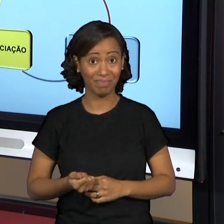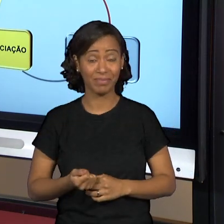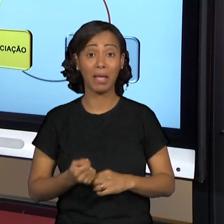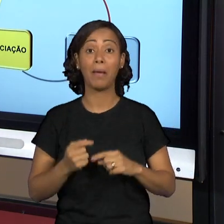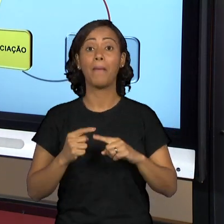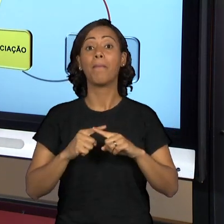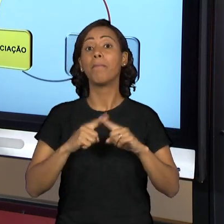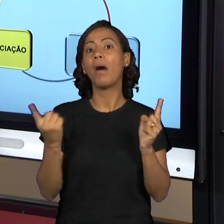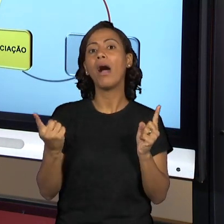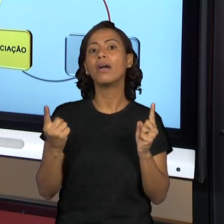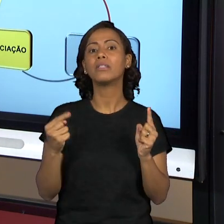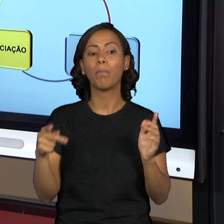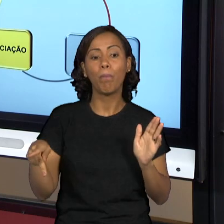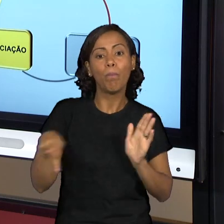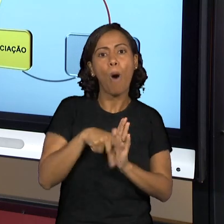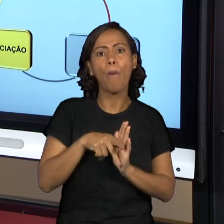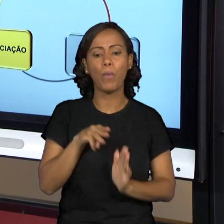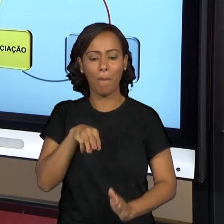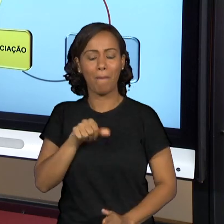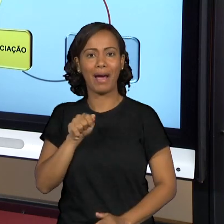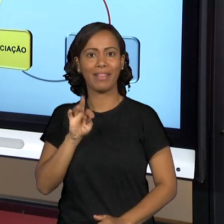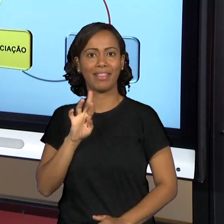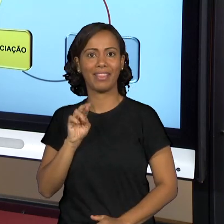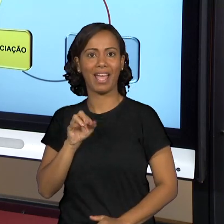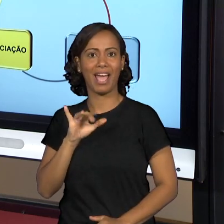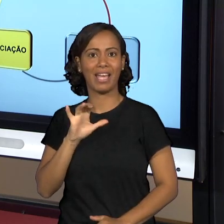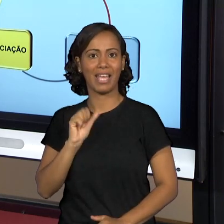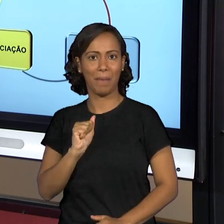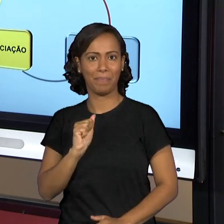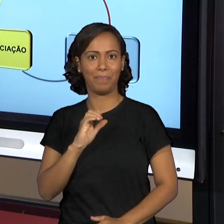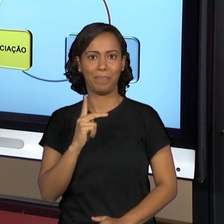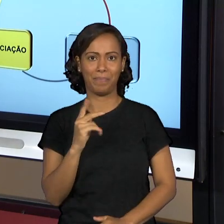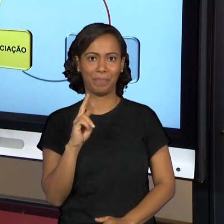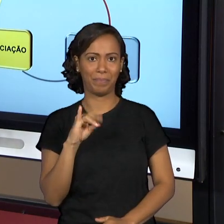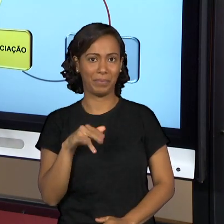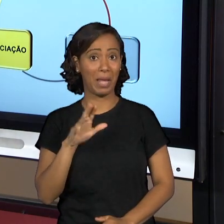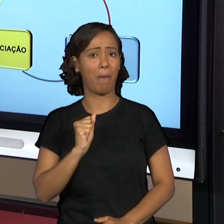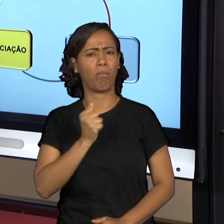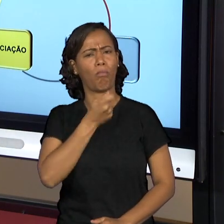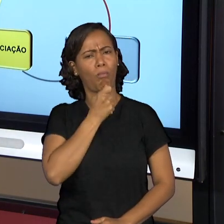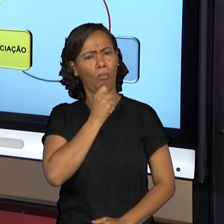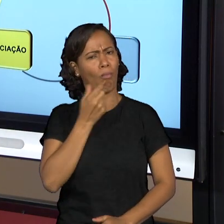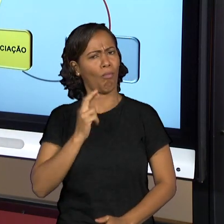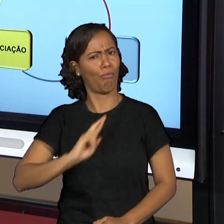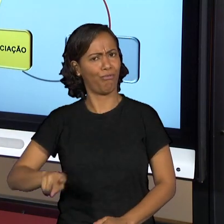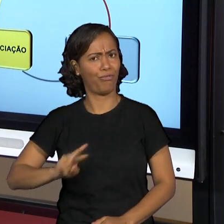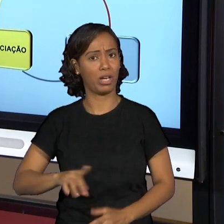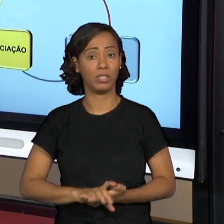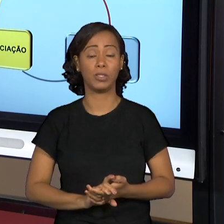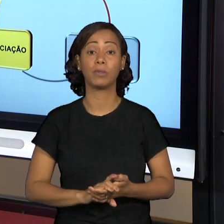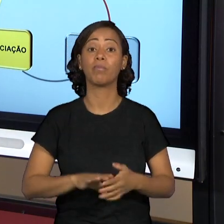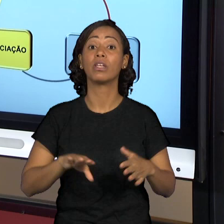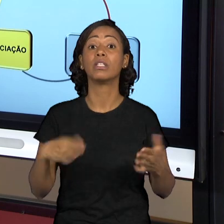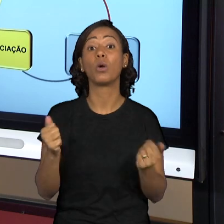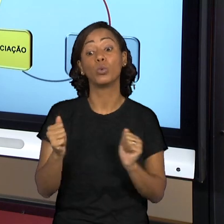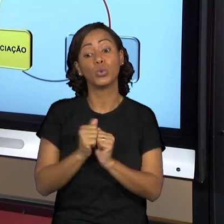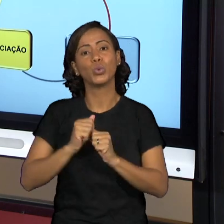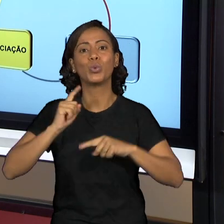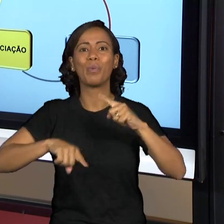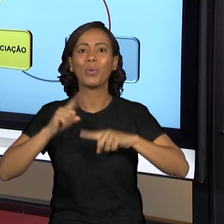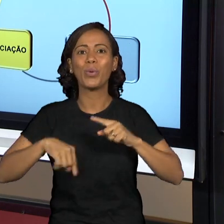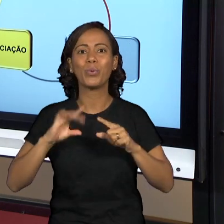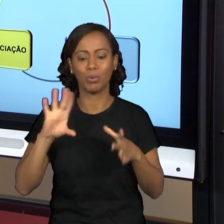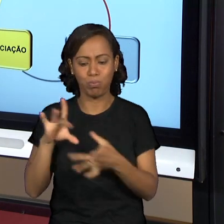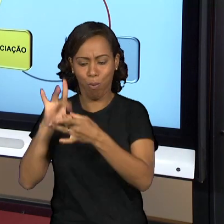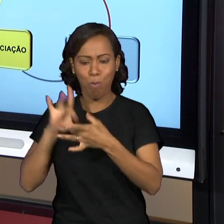está ligado à matéria-prima, ao que eu preciso para entregar junto ao meu produto, não é? Então,